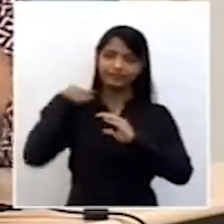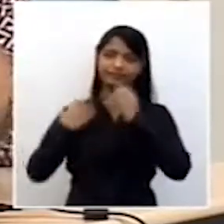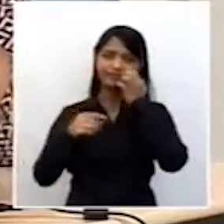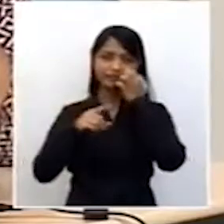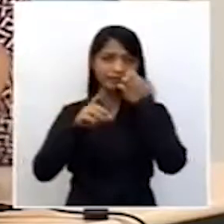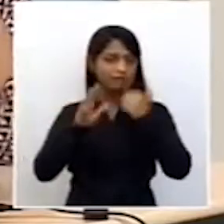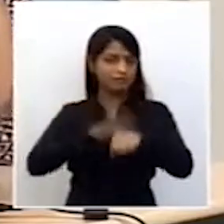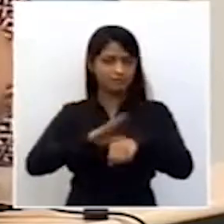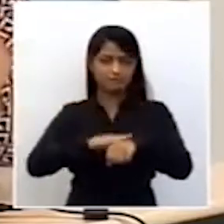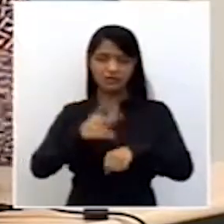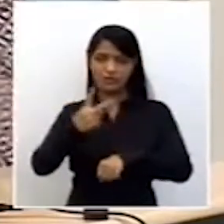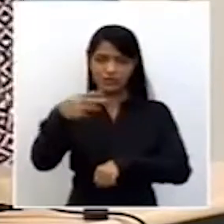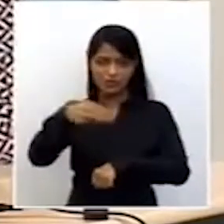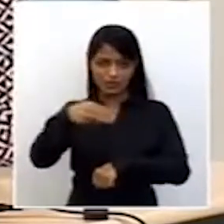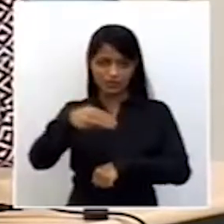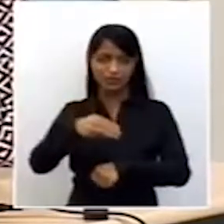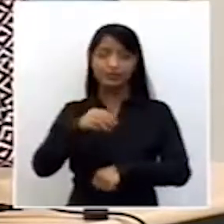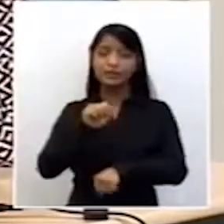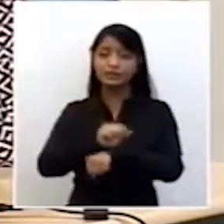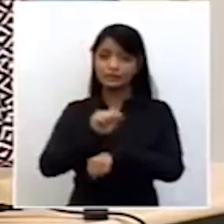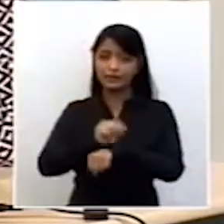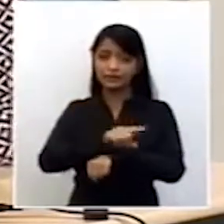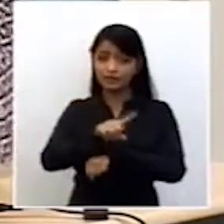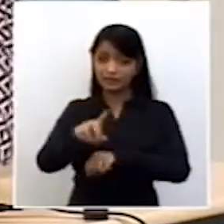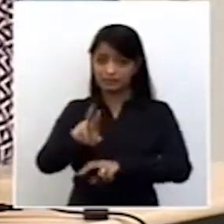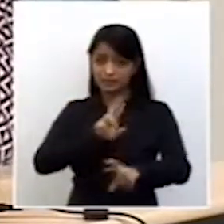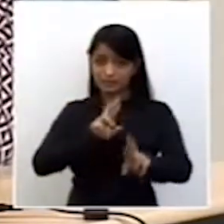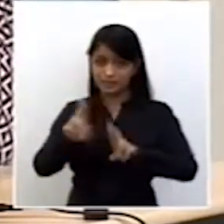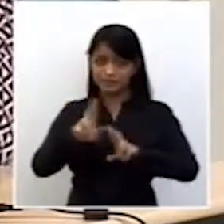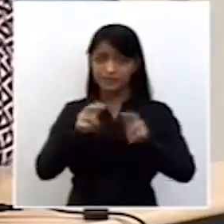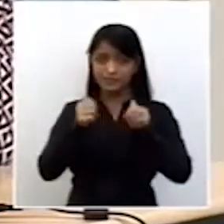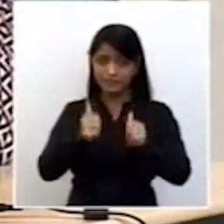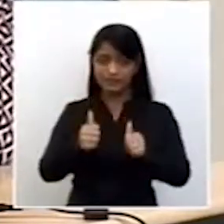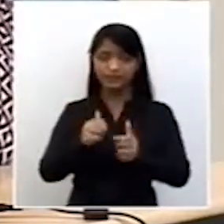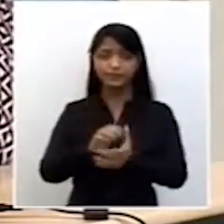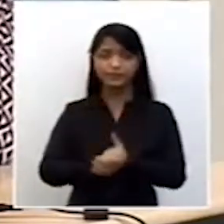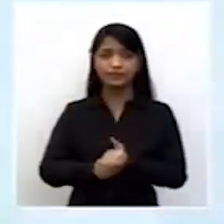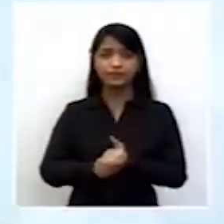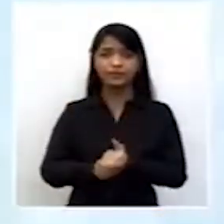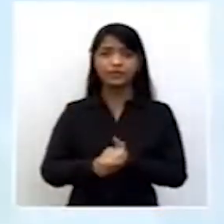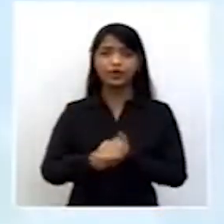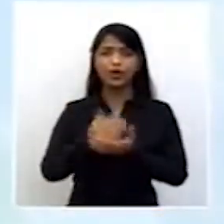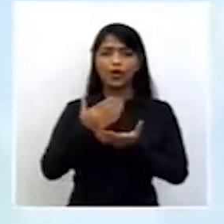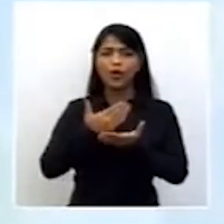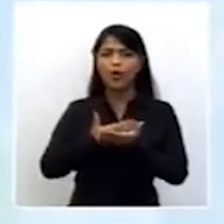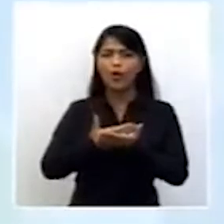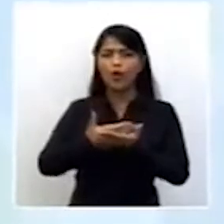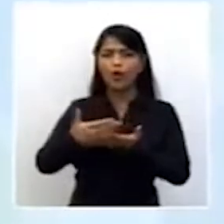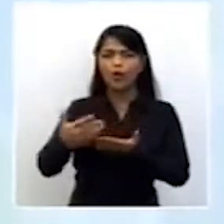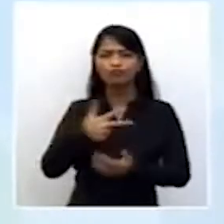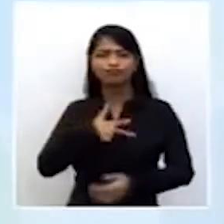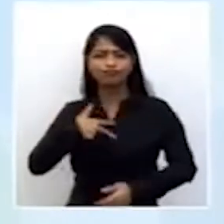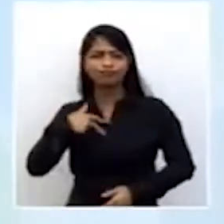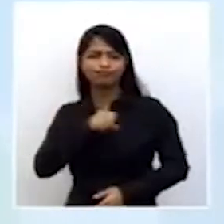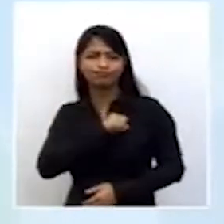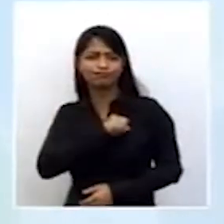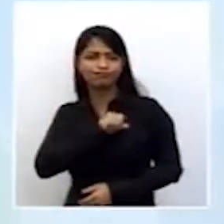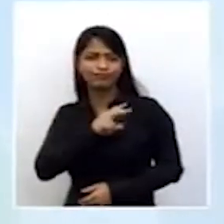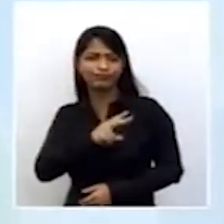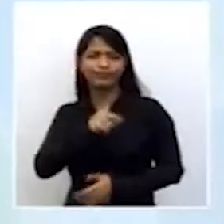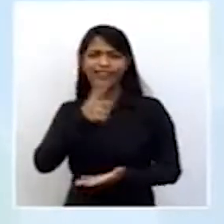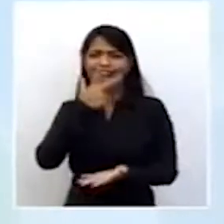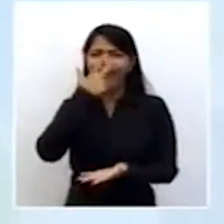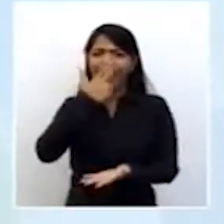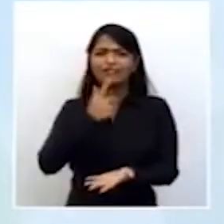fica rodando e a gente fica esperando vocês responderem. O que você achou desse cumprimento? Cumprimento,